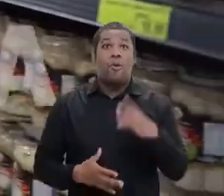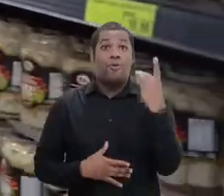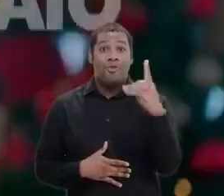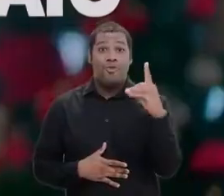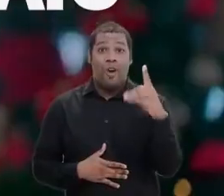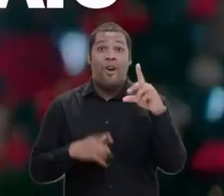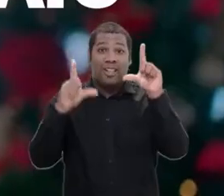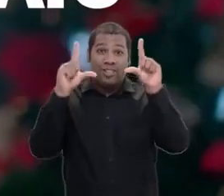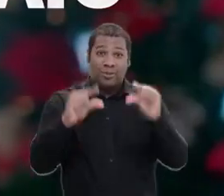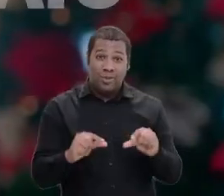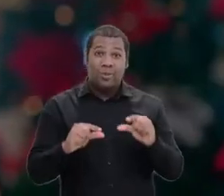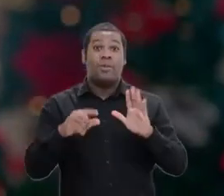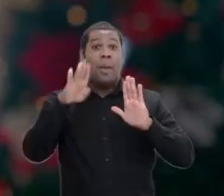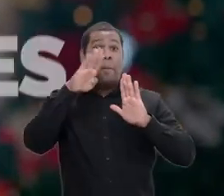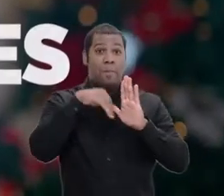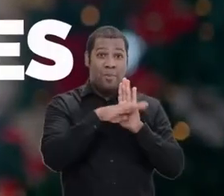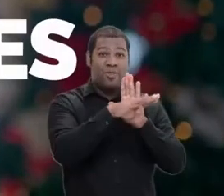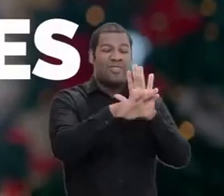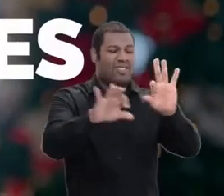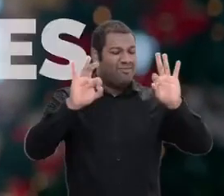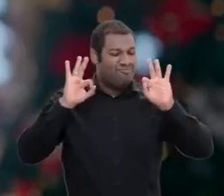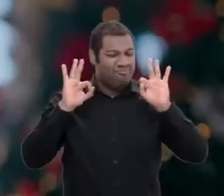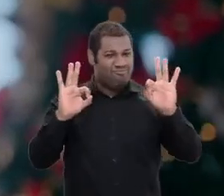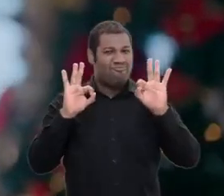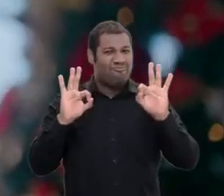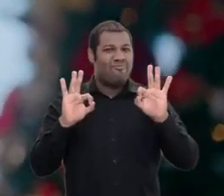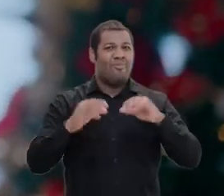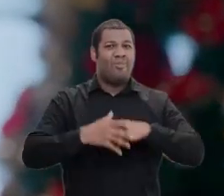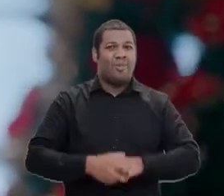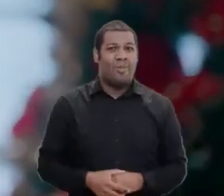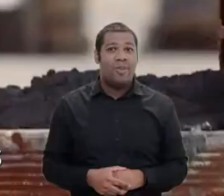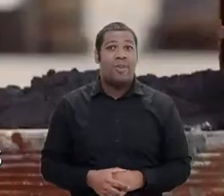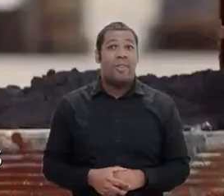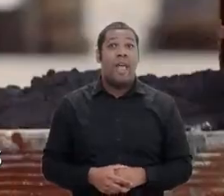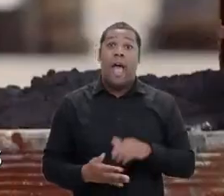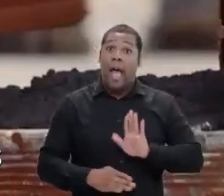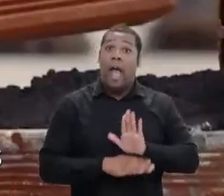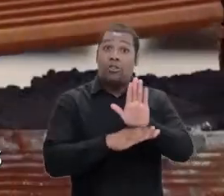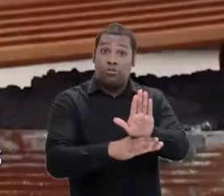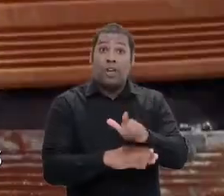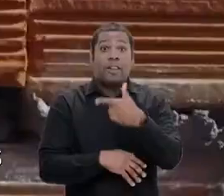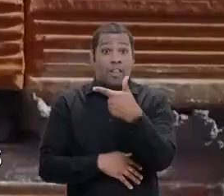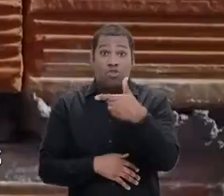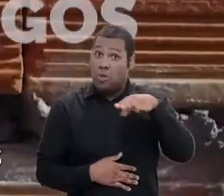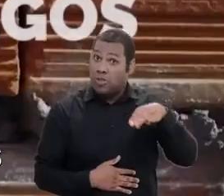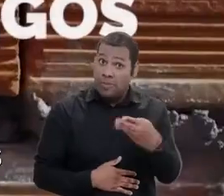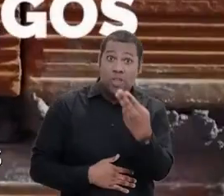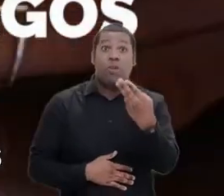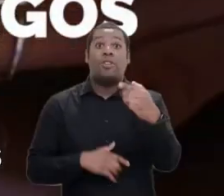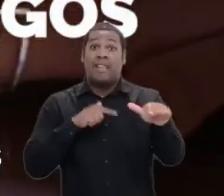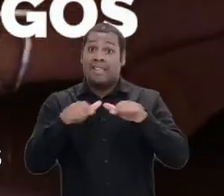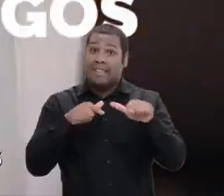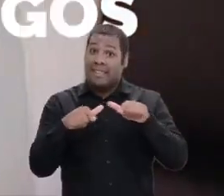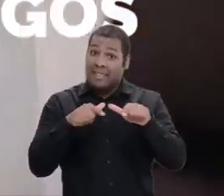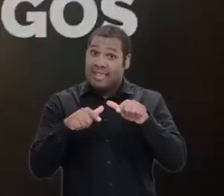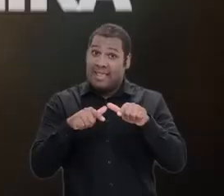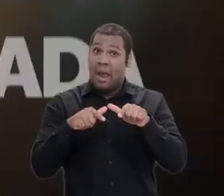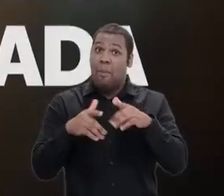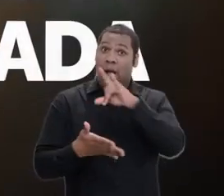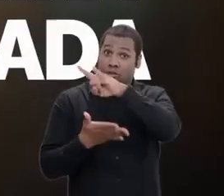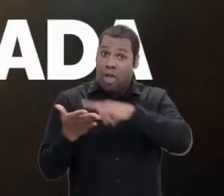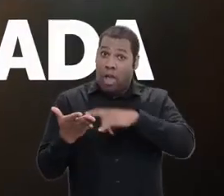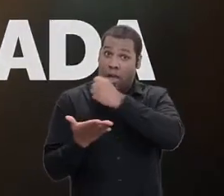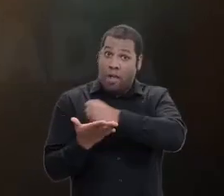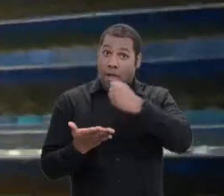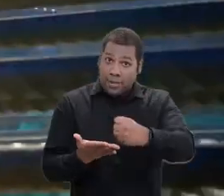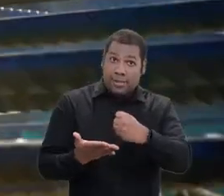barata. O dólar caiu e a Bolsa de Valores está batendo recordes. Geramos 2 milhões de novos empregos com